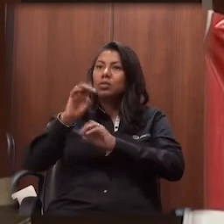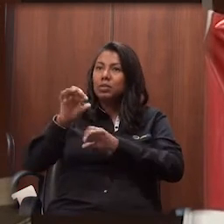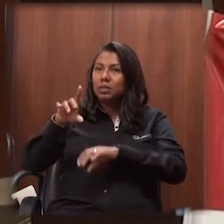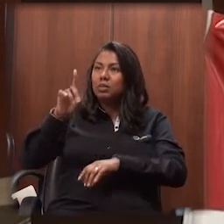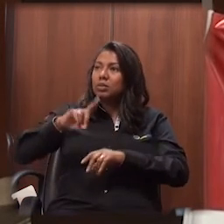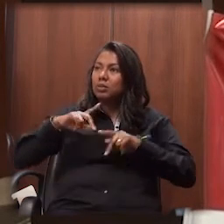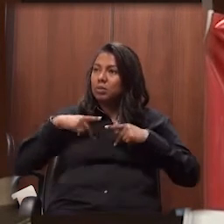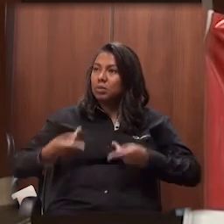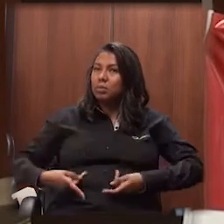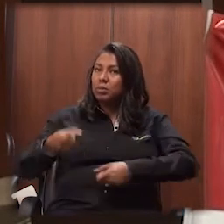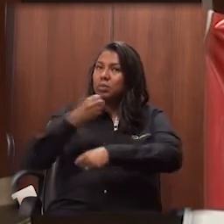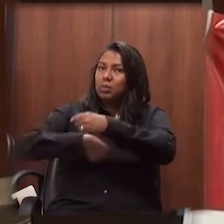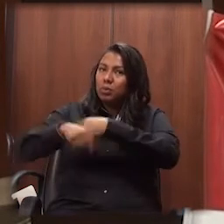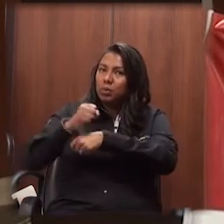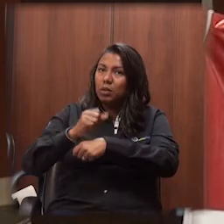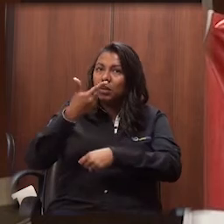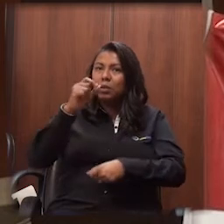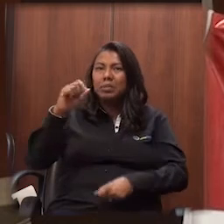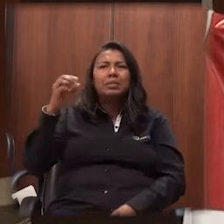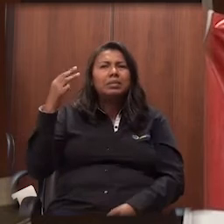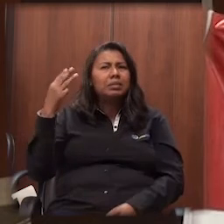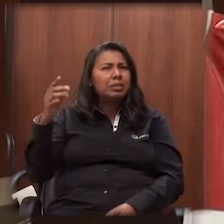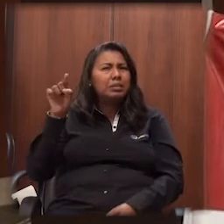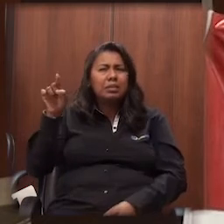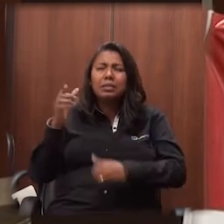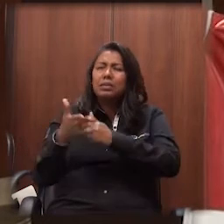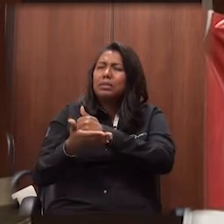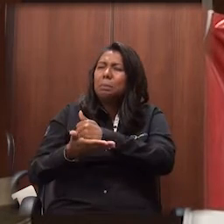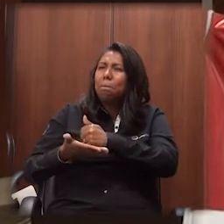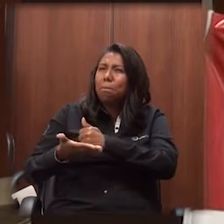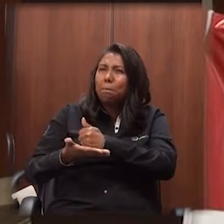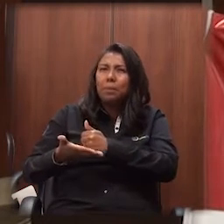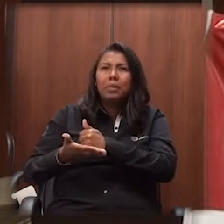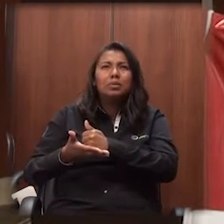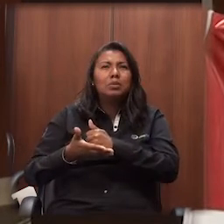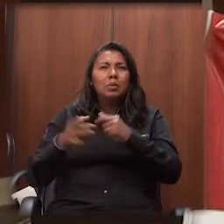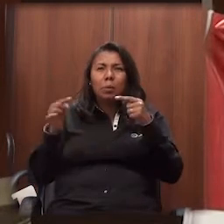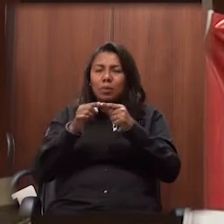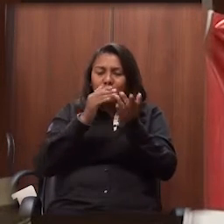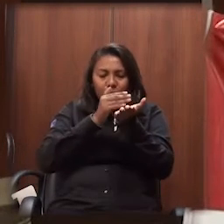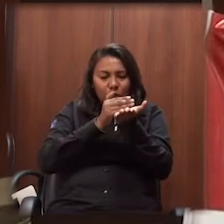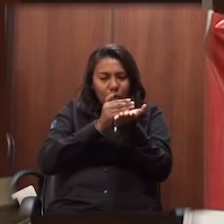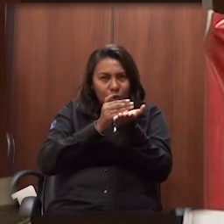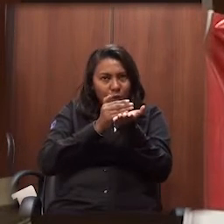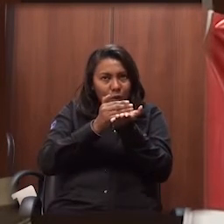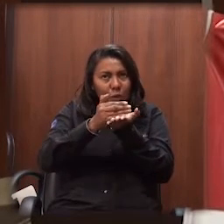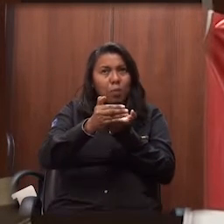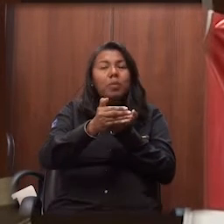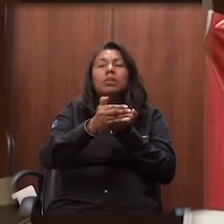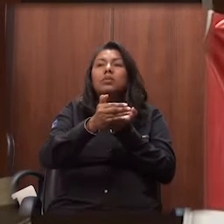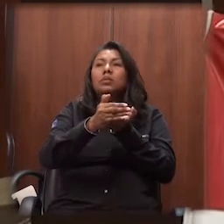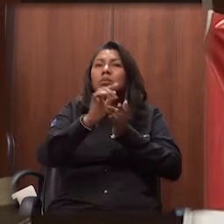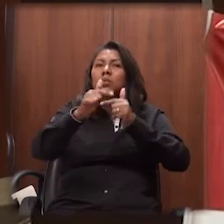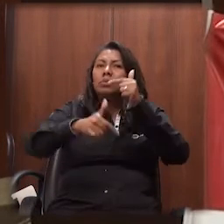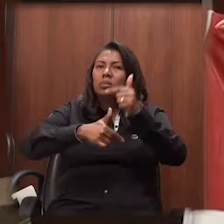2003, né? Que é um documento basilar, que é um ponto de partida fundamental para a inspiração do trabalho de